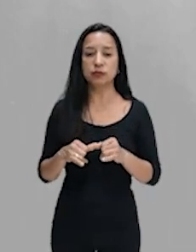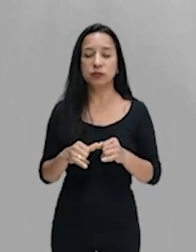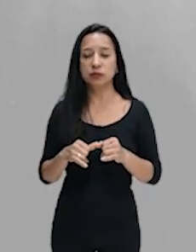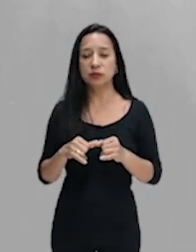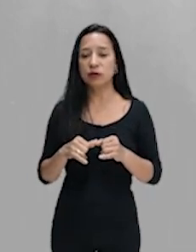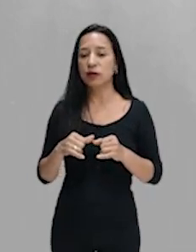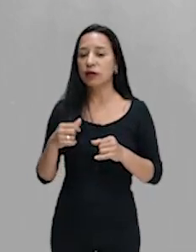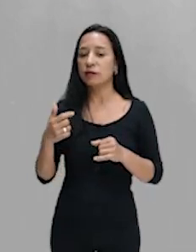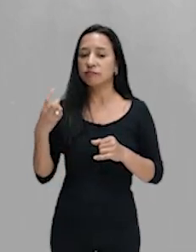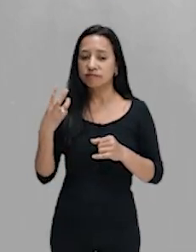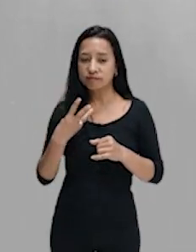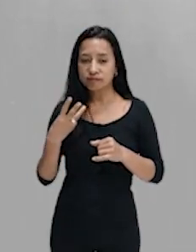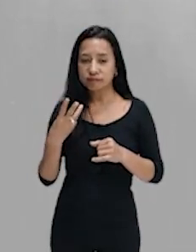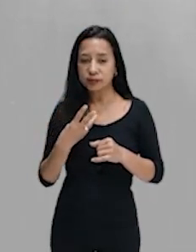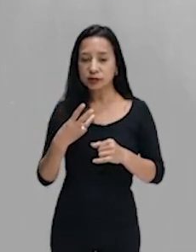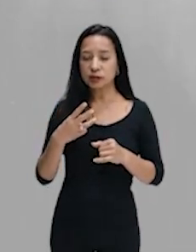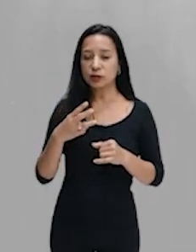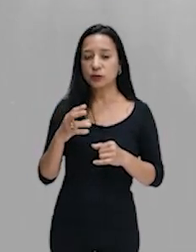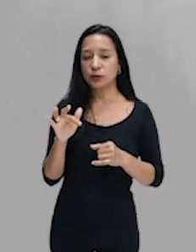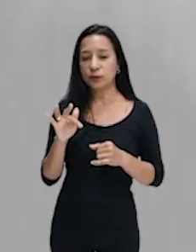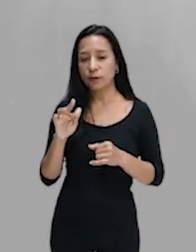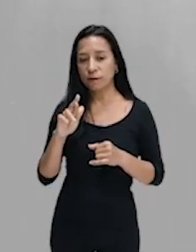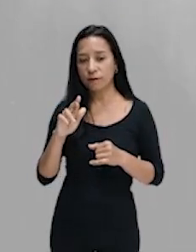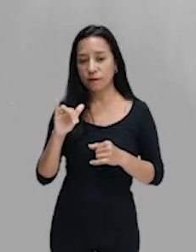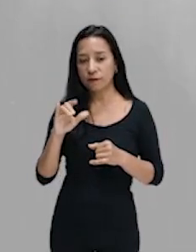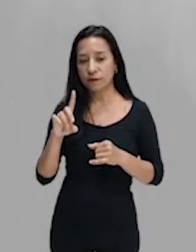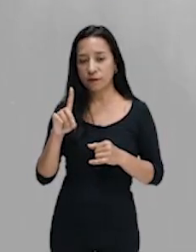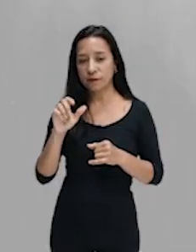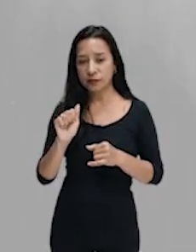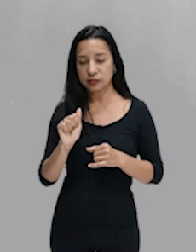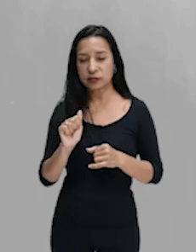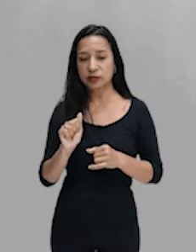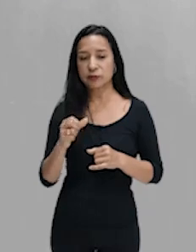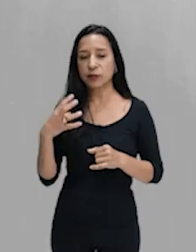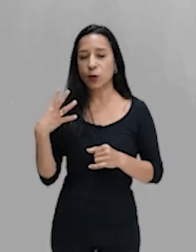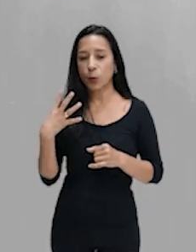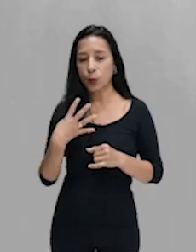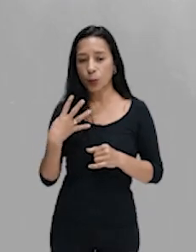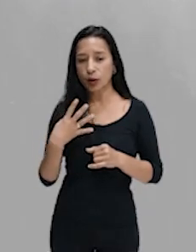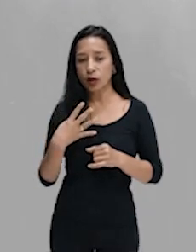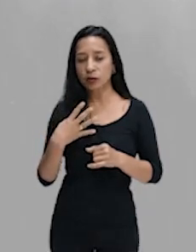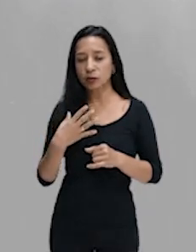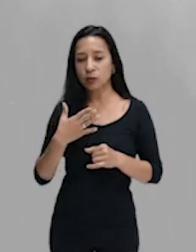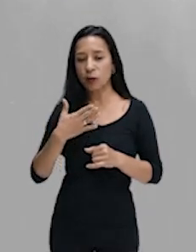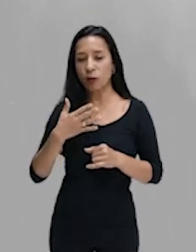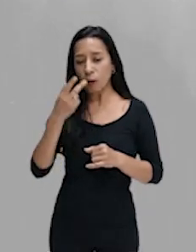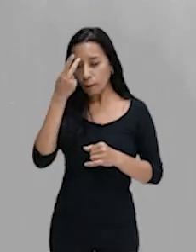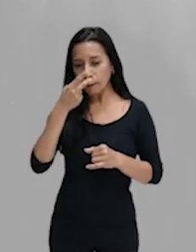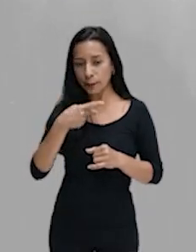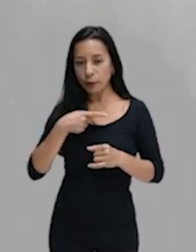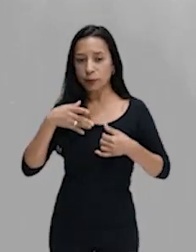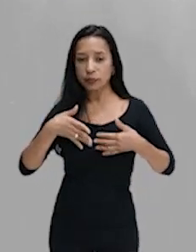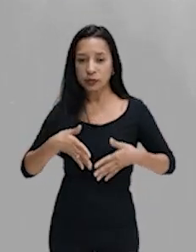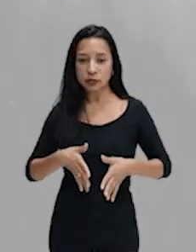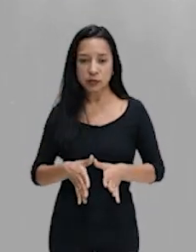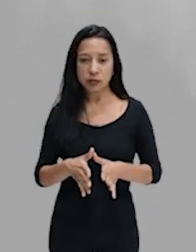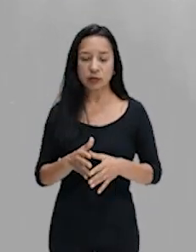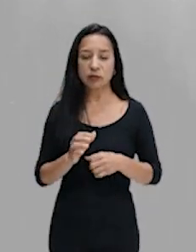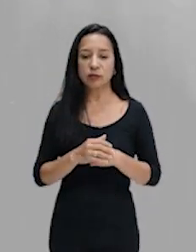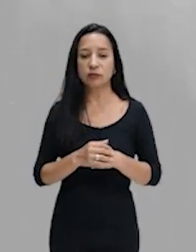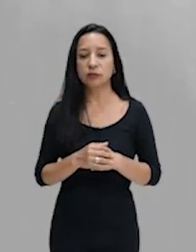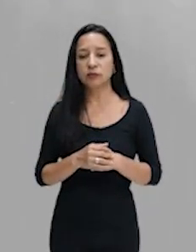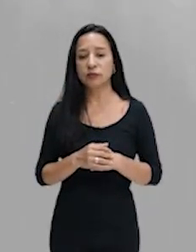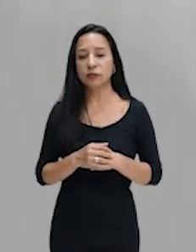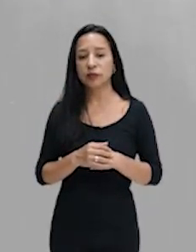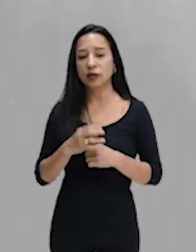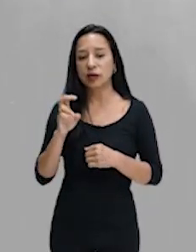quadros, tá, gente? Se vocês puderem dar uma olhadinha na internet, é muito bacana. Minha Ama e Eu, as